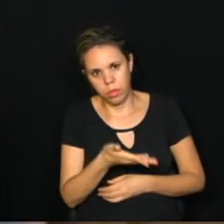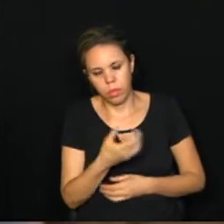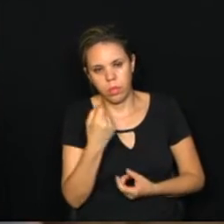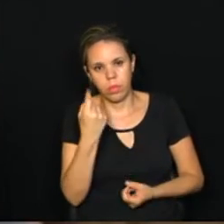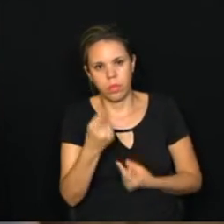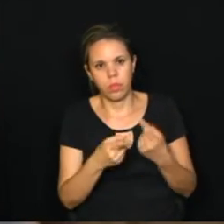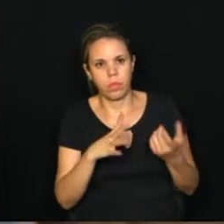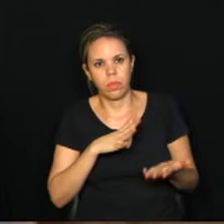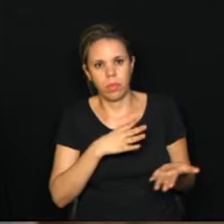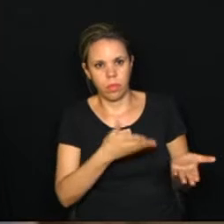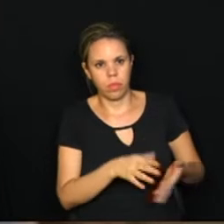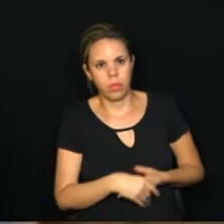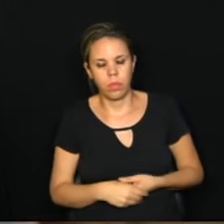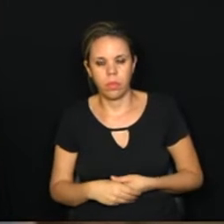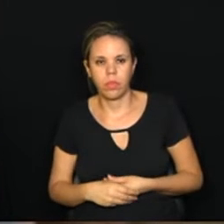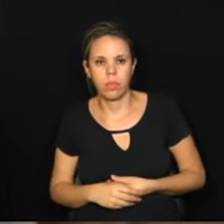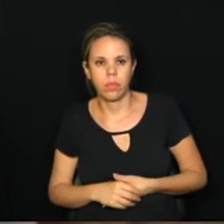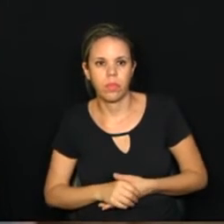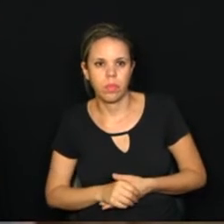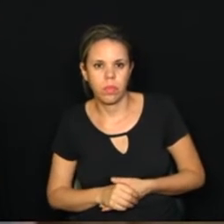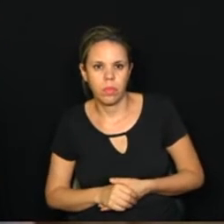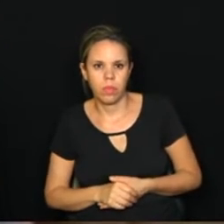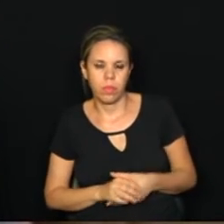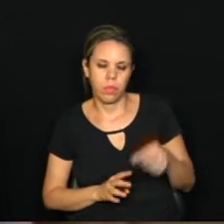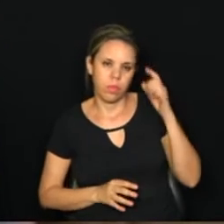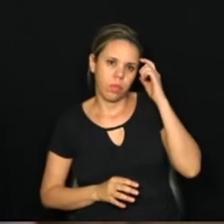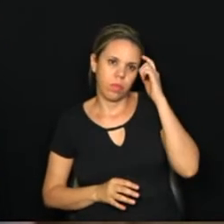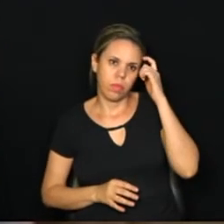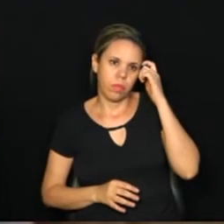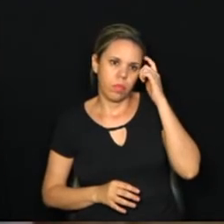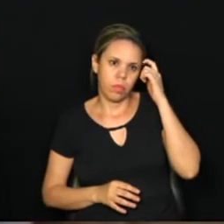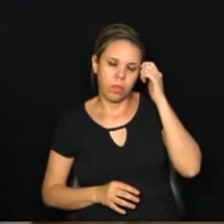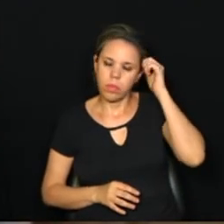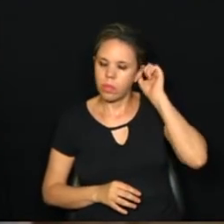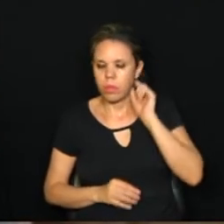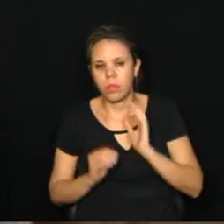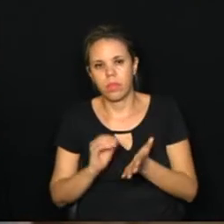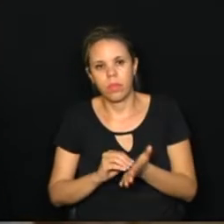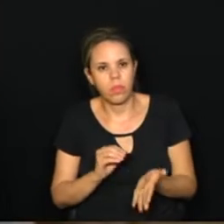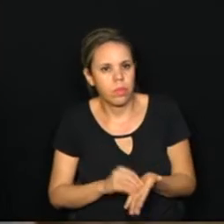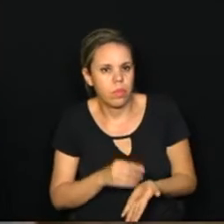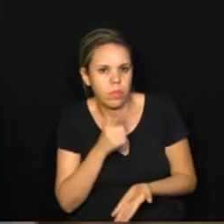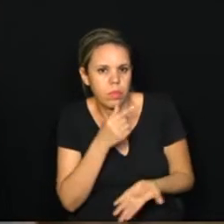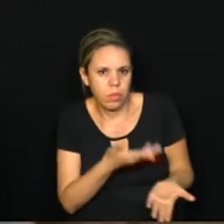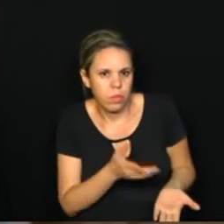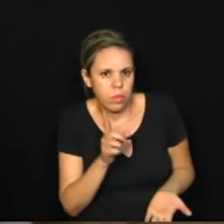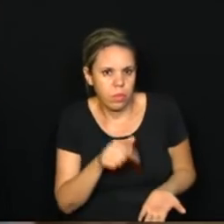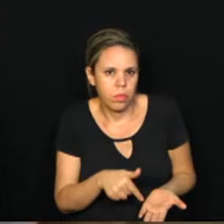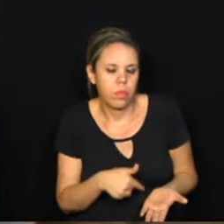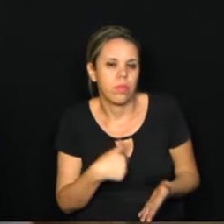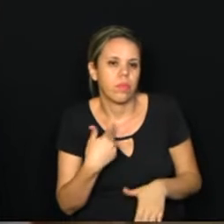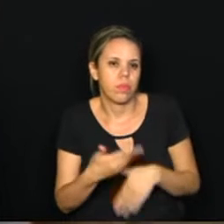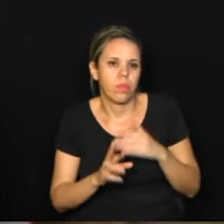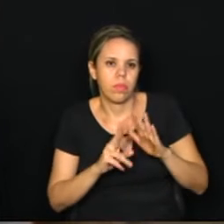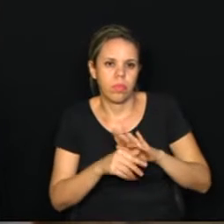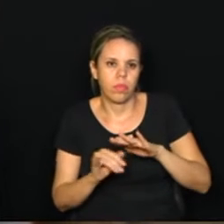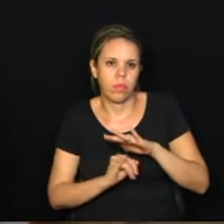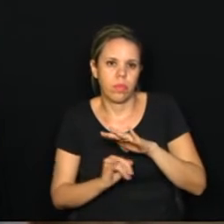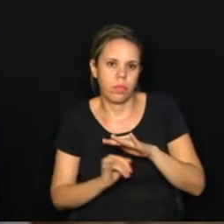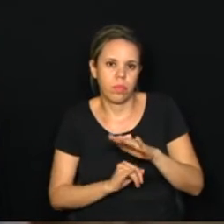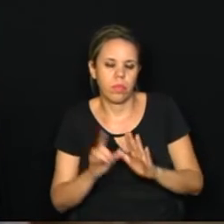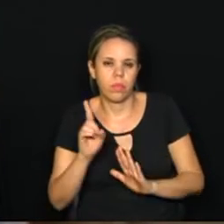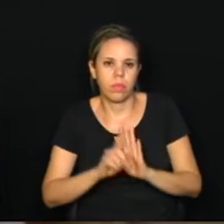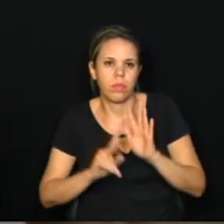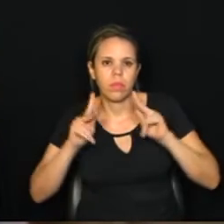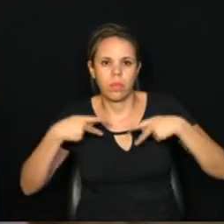algumas cidades, né, um certo racionamento velado. Isso, várias entidades de direitos humanos já têm